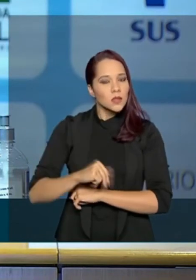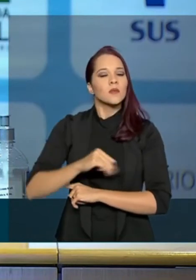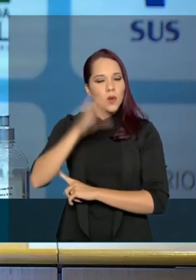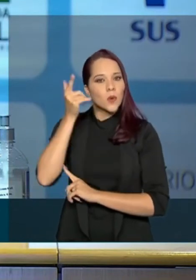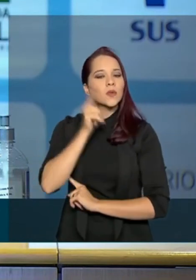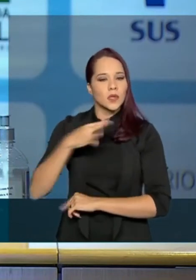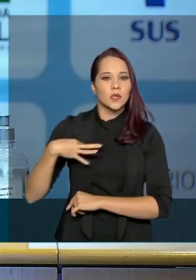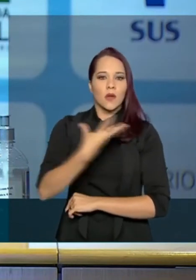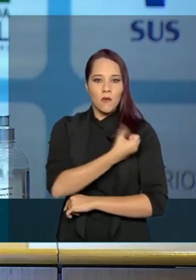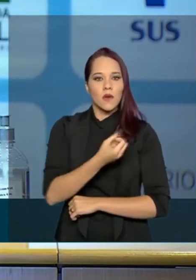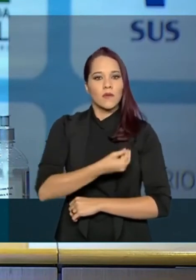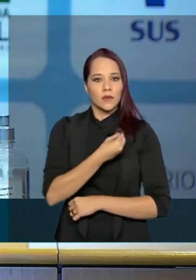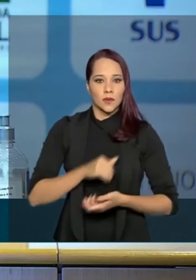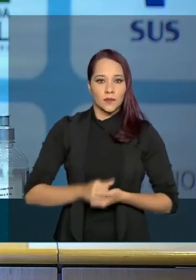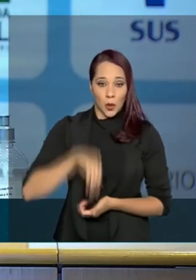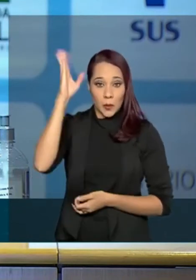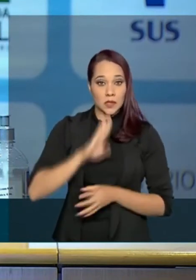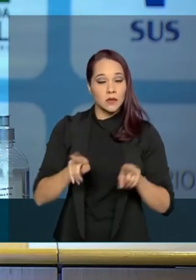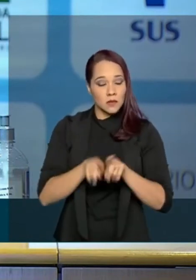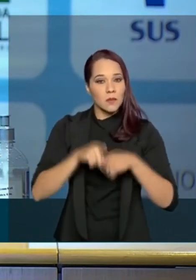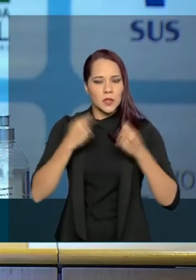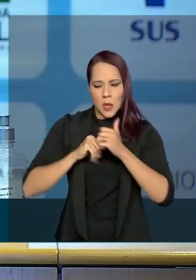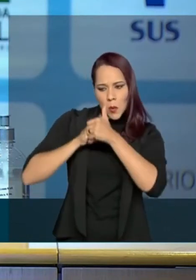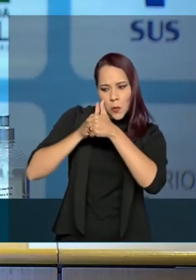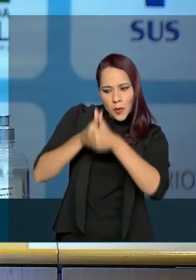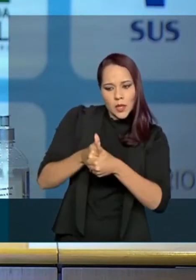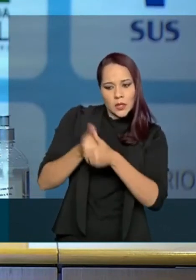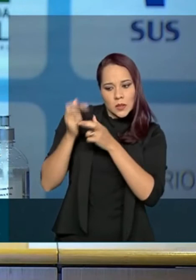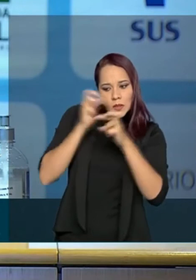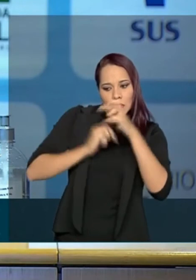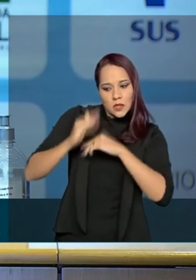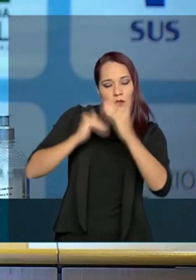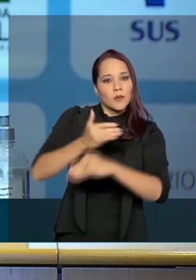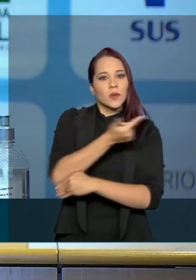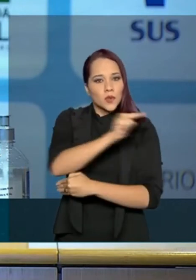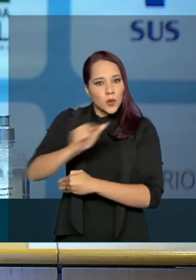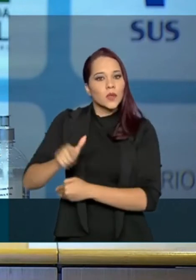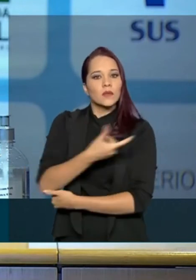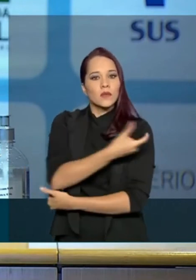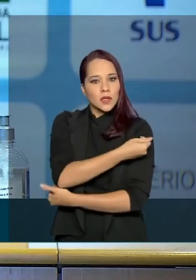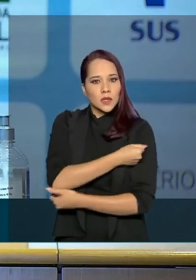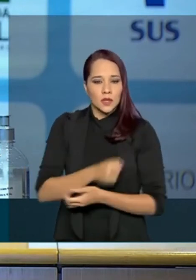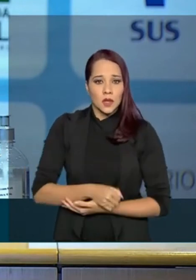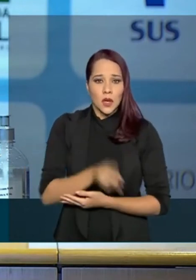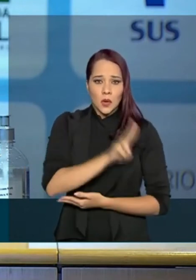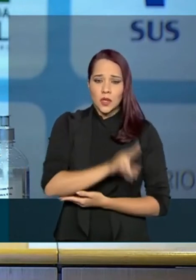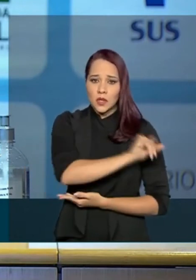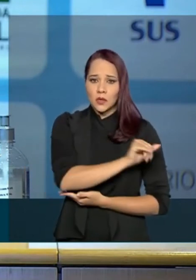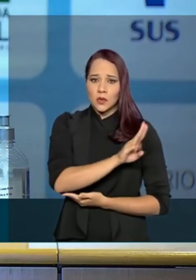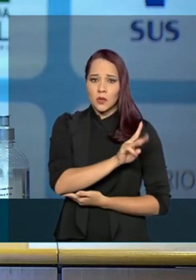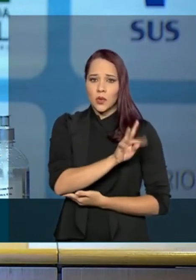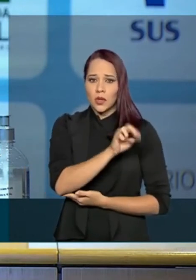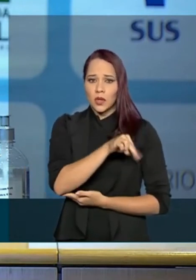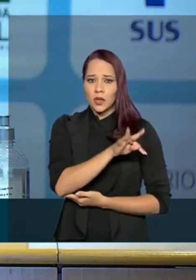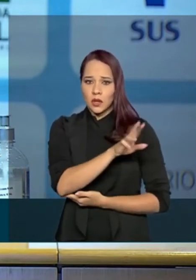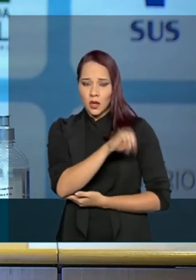isso. O Brasil também está acompanhando o desenvolvimento de outras vacinas, via Instituto Butantan e